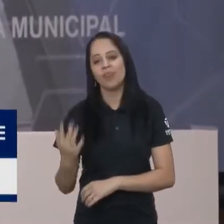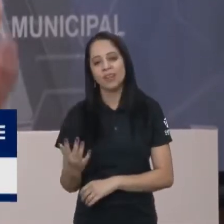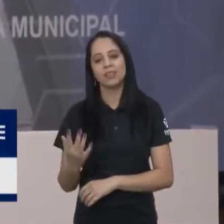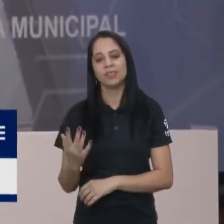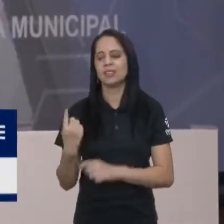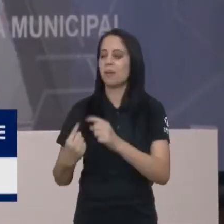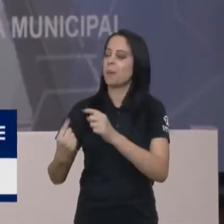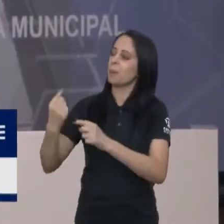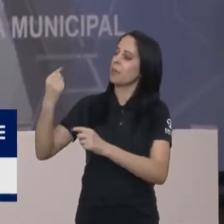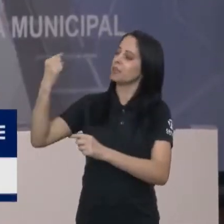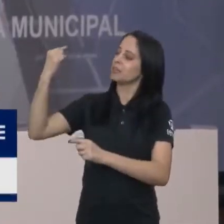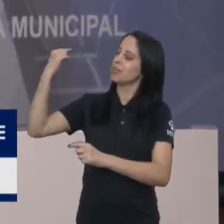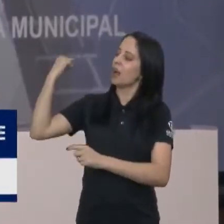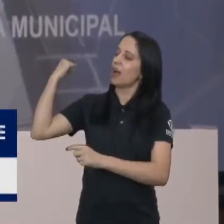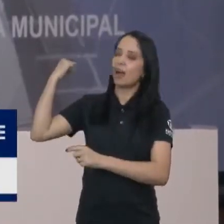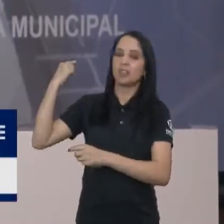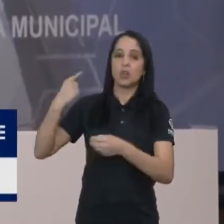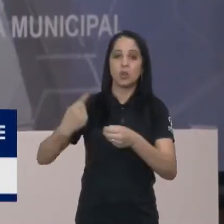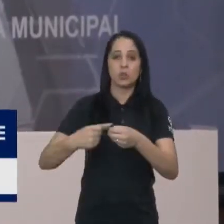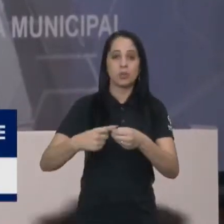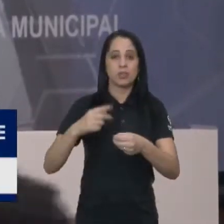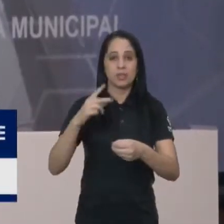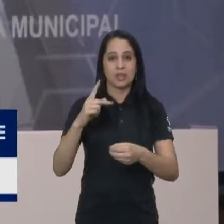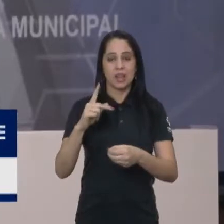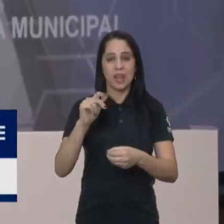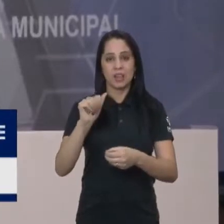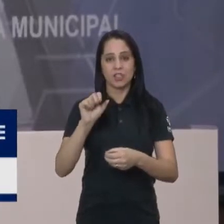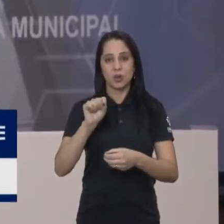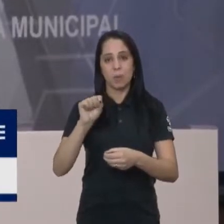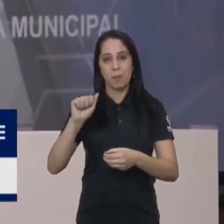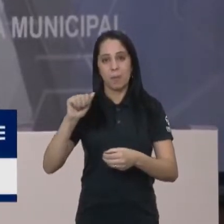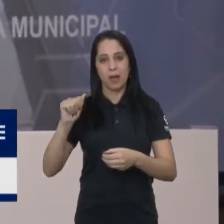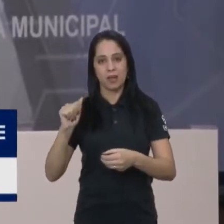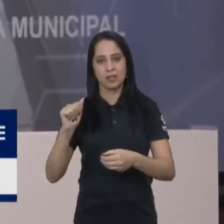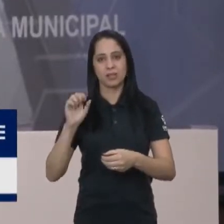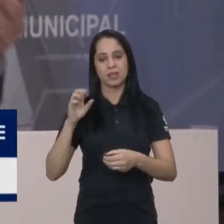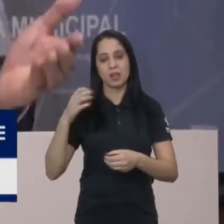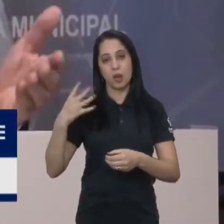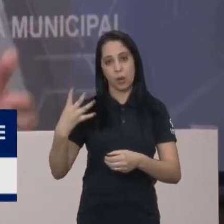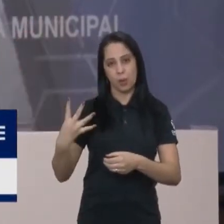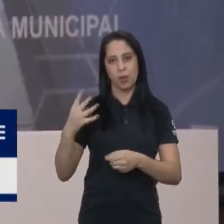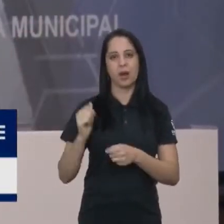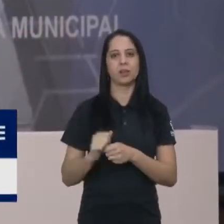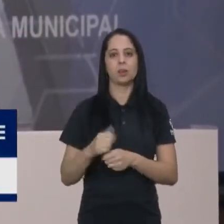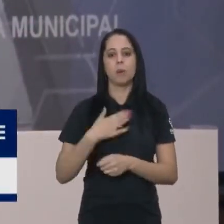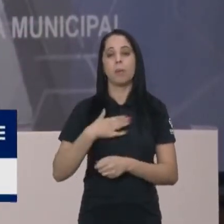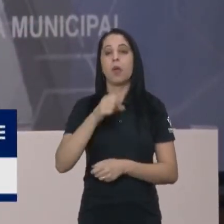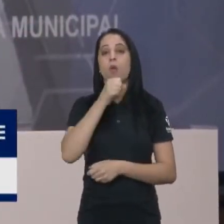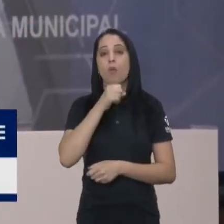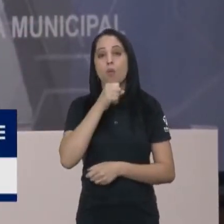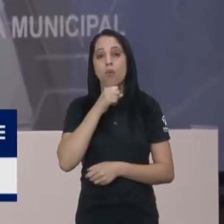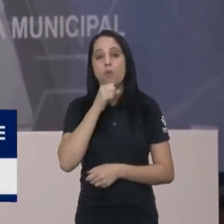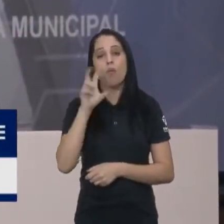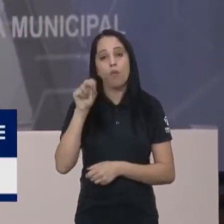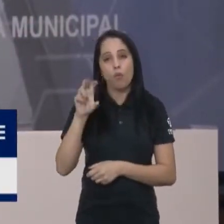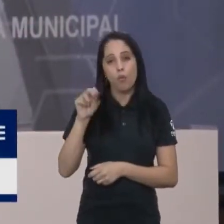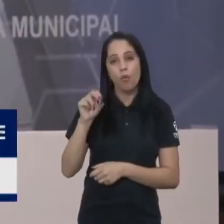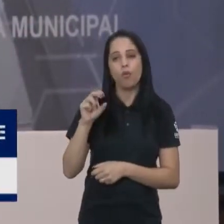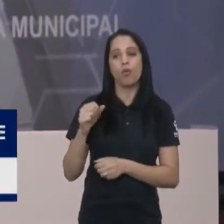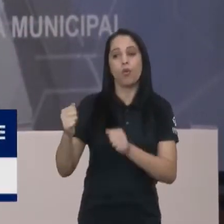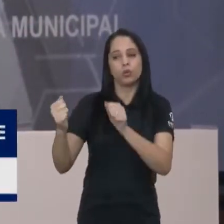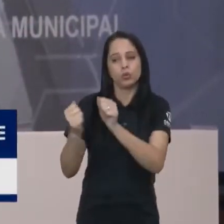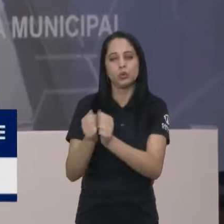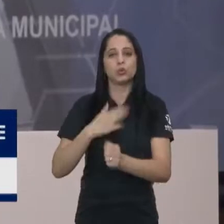em Passa Quatro, no Hotel Recanto das Hortênsias, lá que o hotel que meu avô, José Simão Sobrinho, junto com a minha